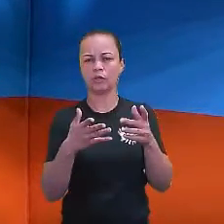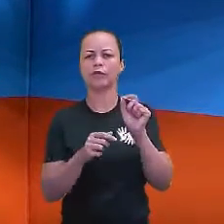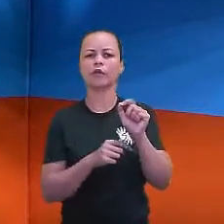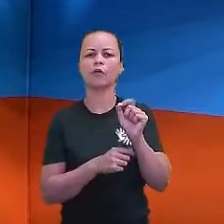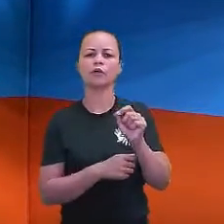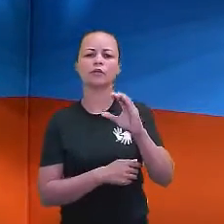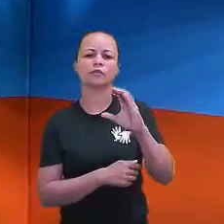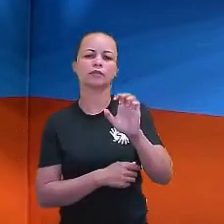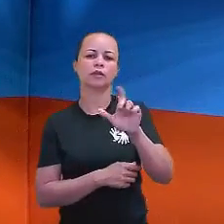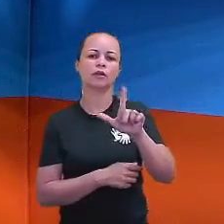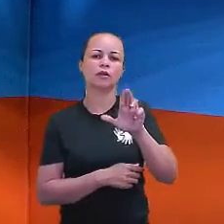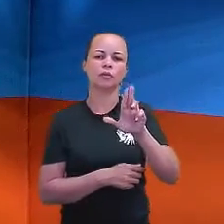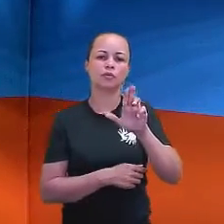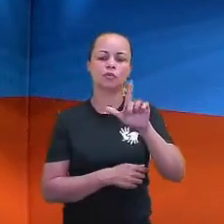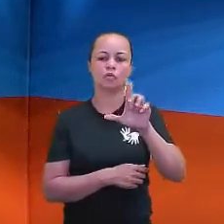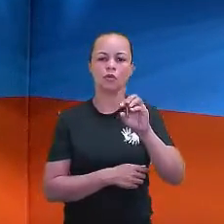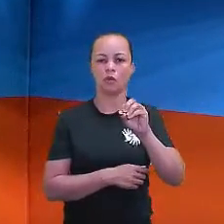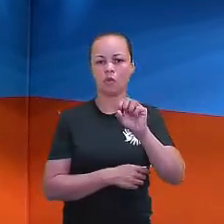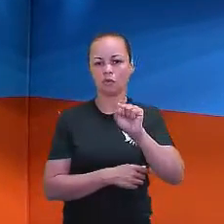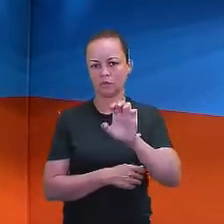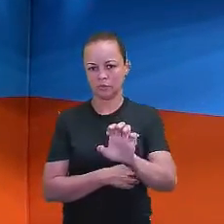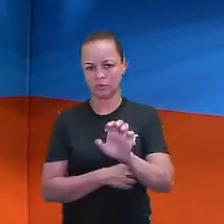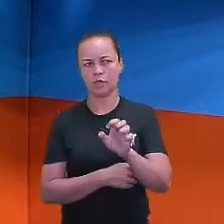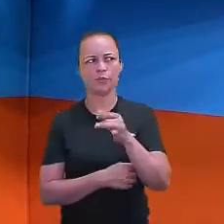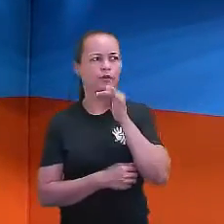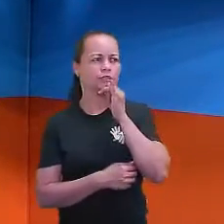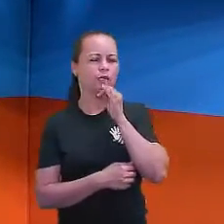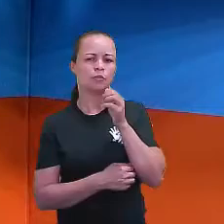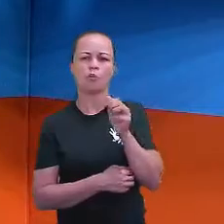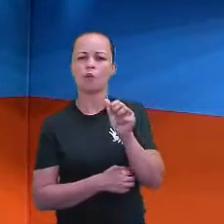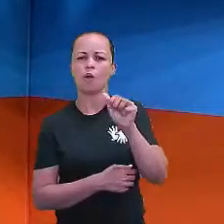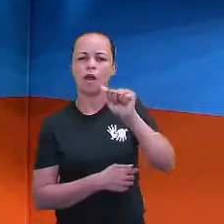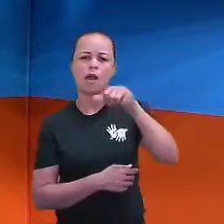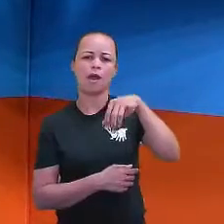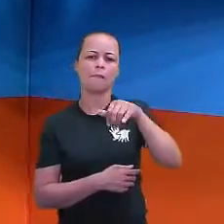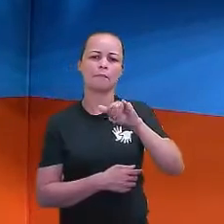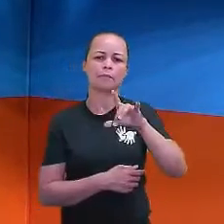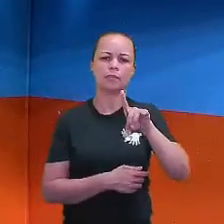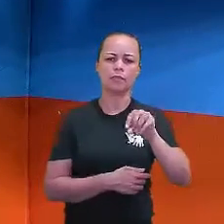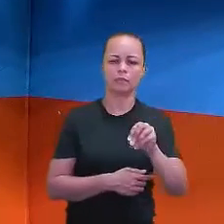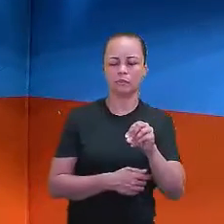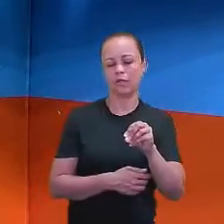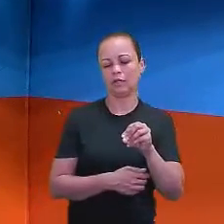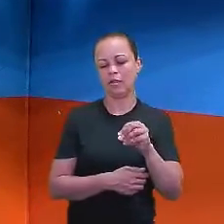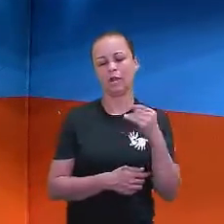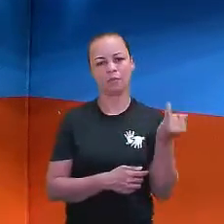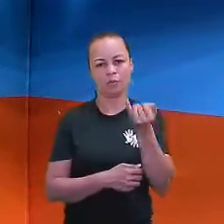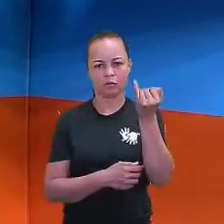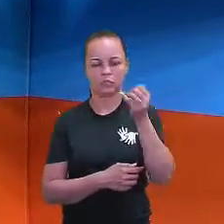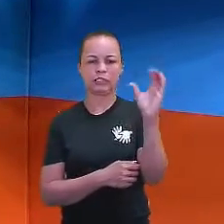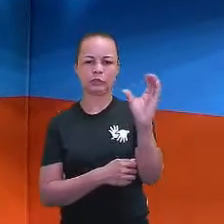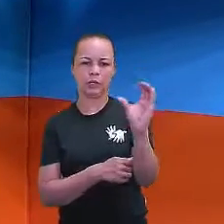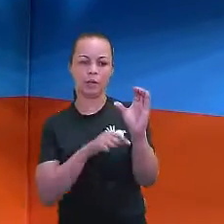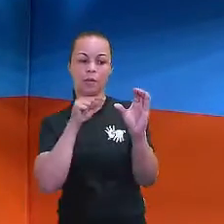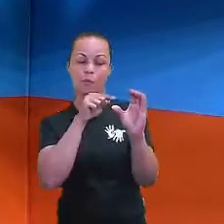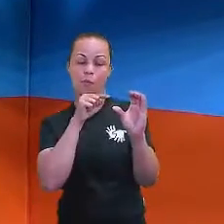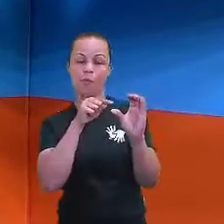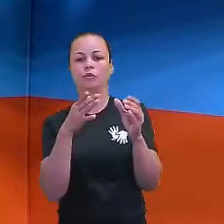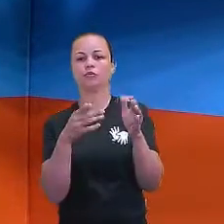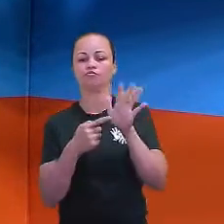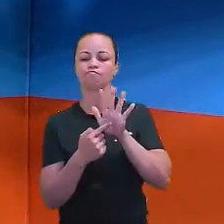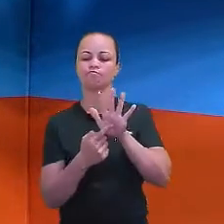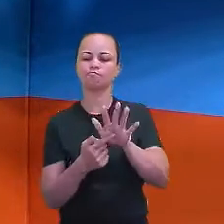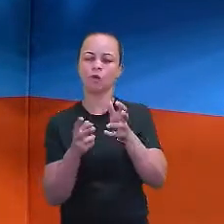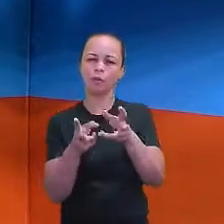celulose, por exemplo, o próprio amido. Então você percebe nitidamente a importância do carbono quando a gente olha a partir